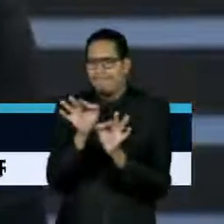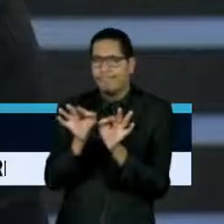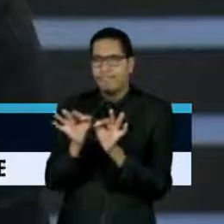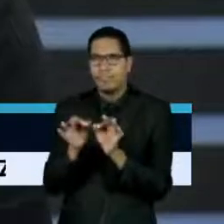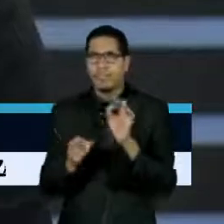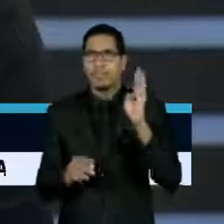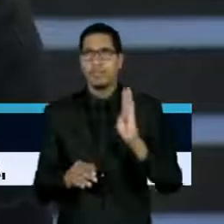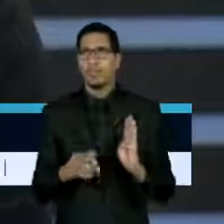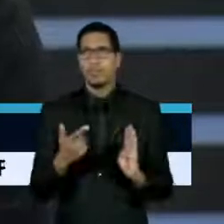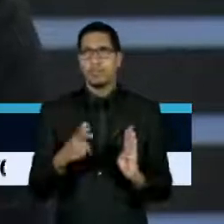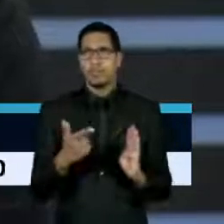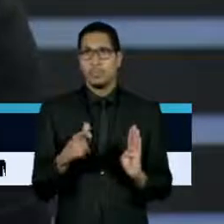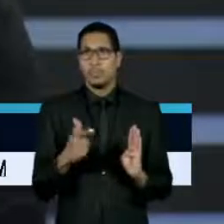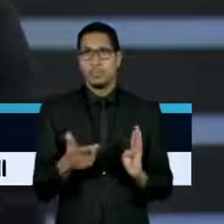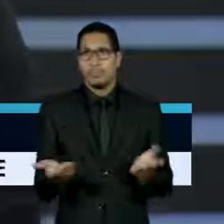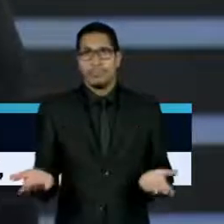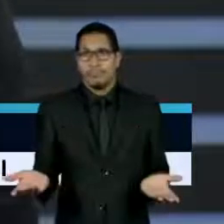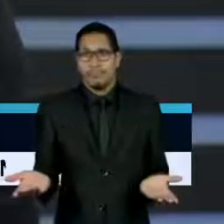não tem.